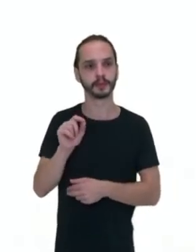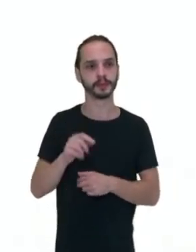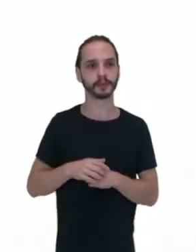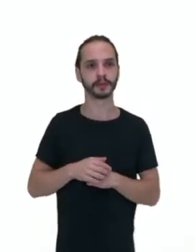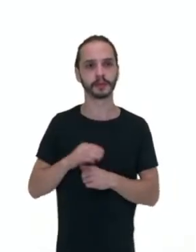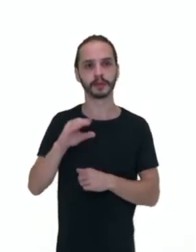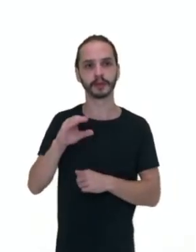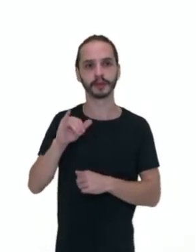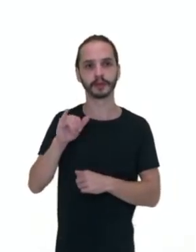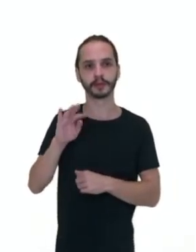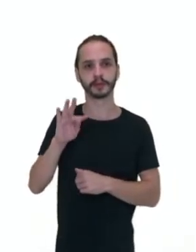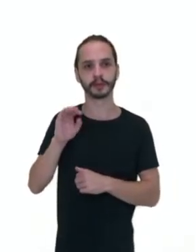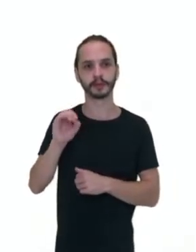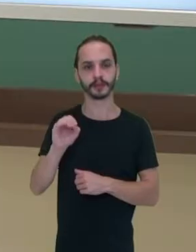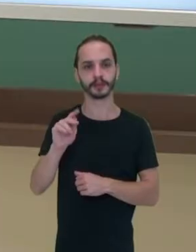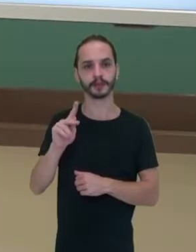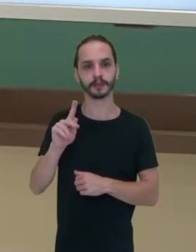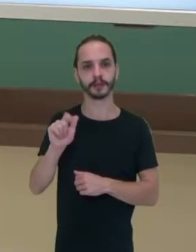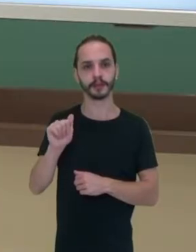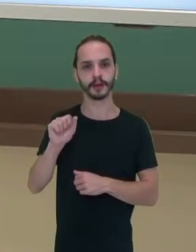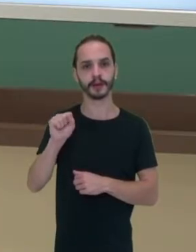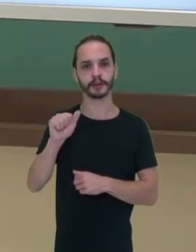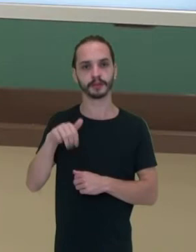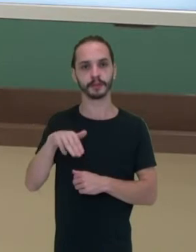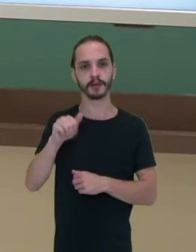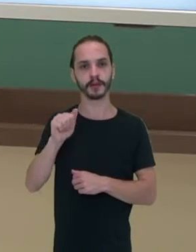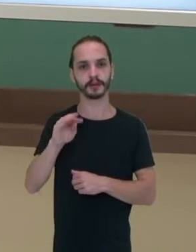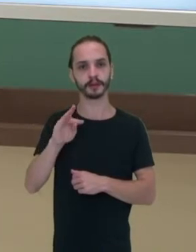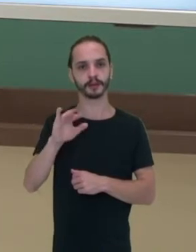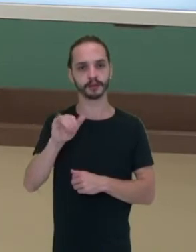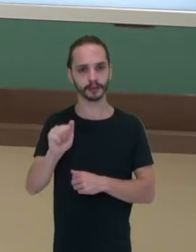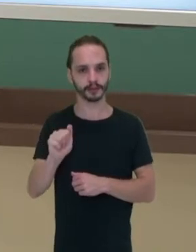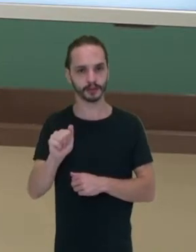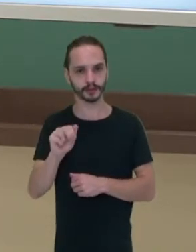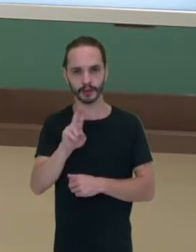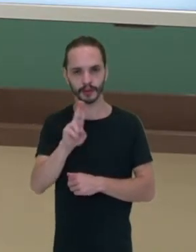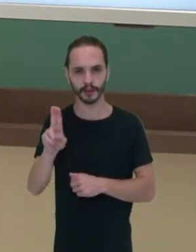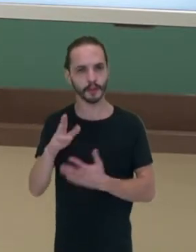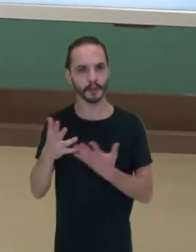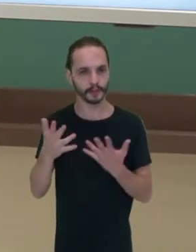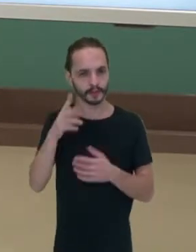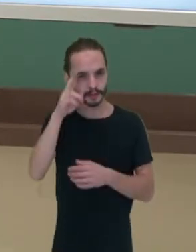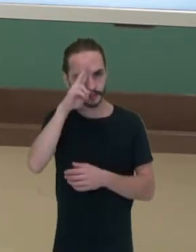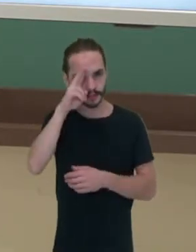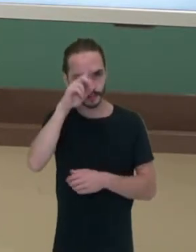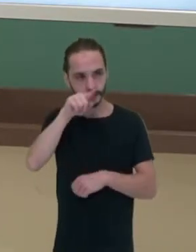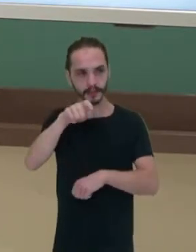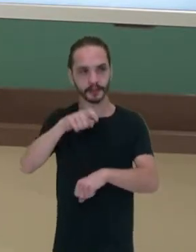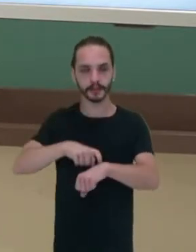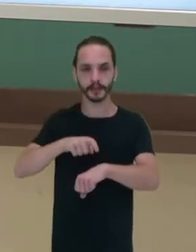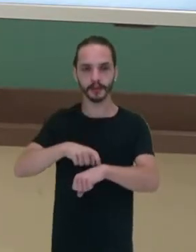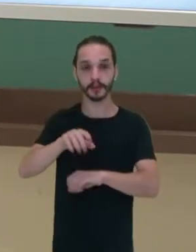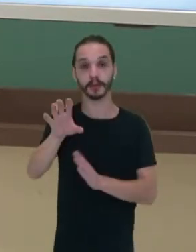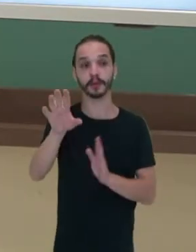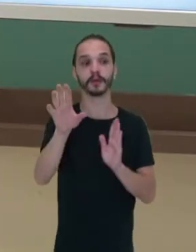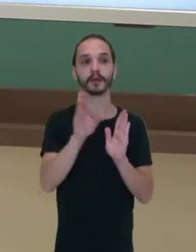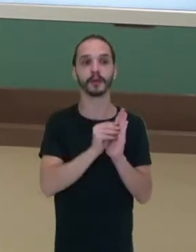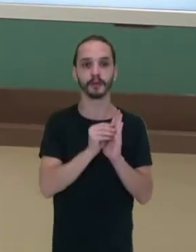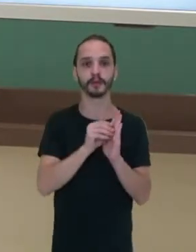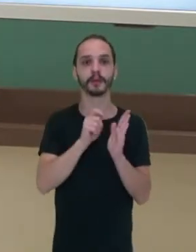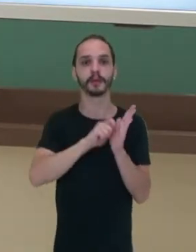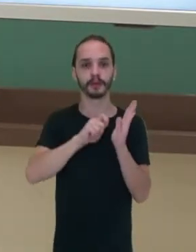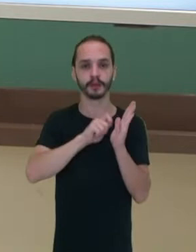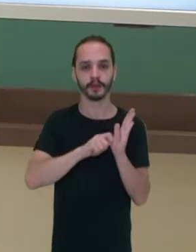nome é dado a essas expansões? Tá se lembrando aí? Eu vou dar um tempinho para você copiar essa atividade no teu caderno para